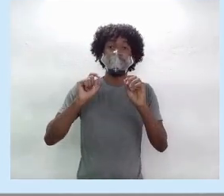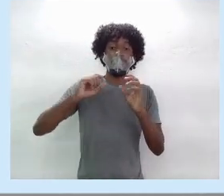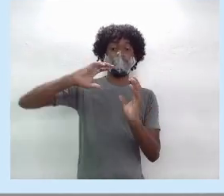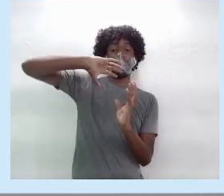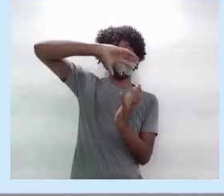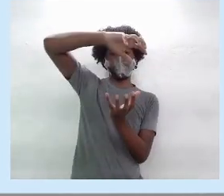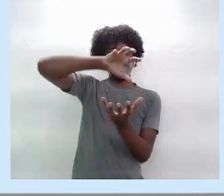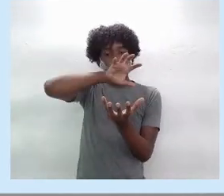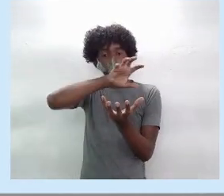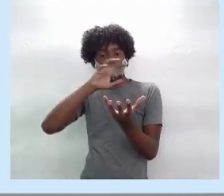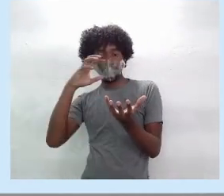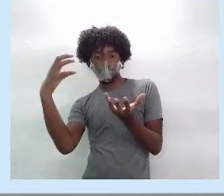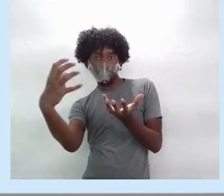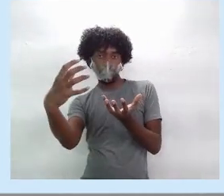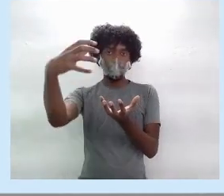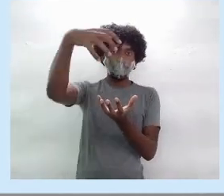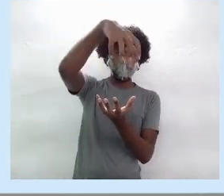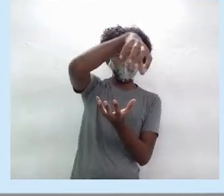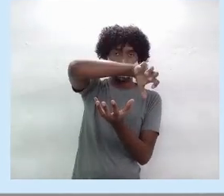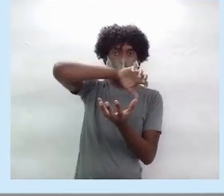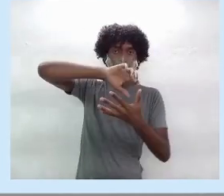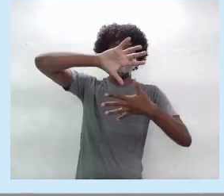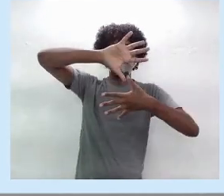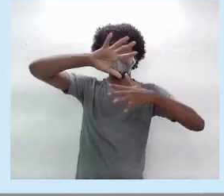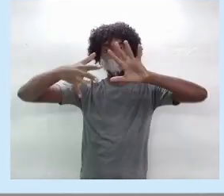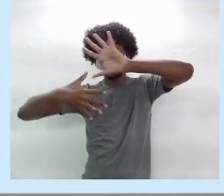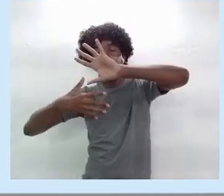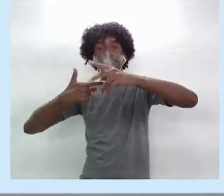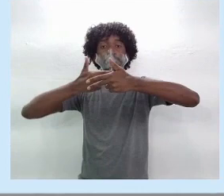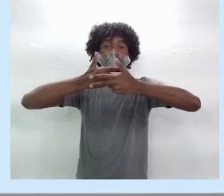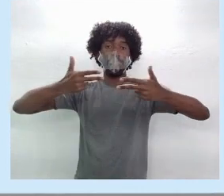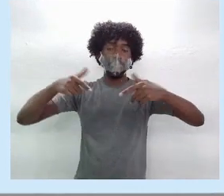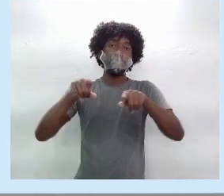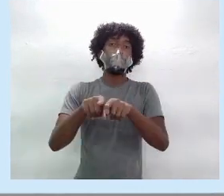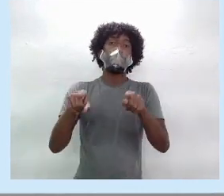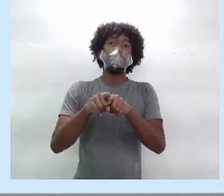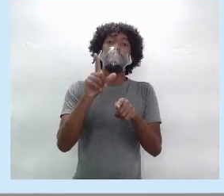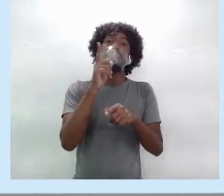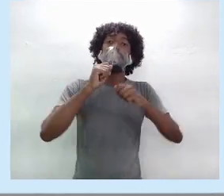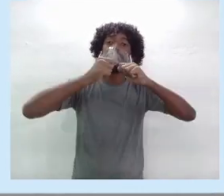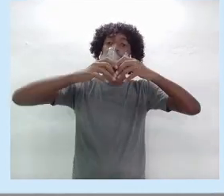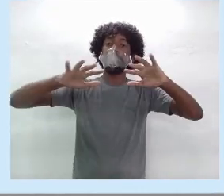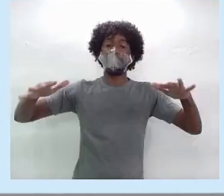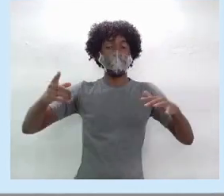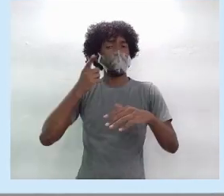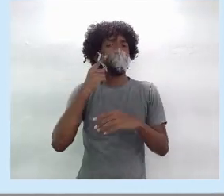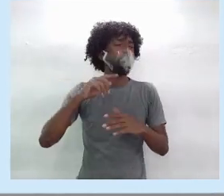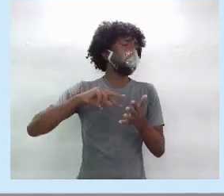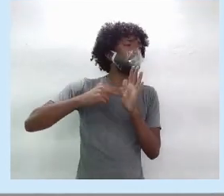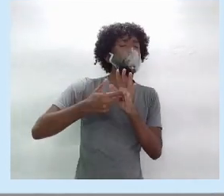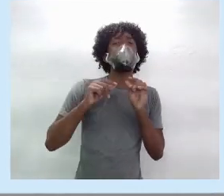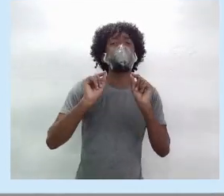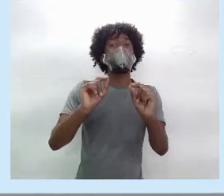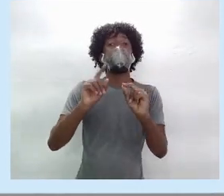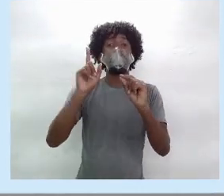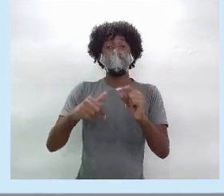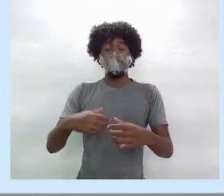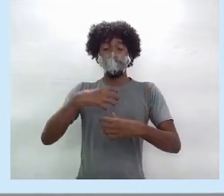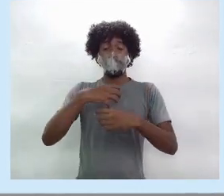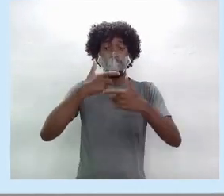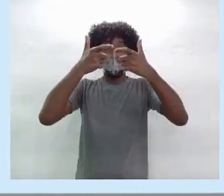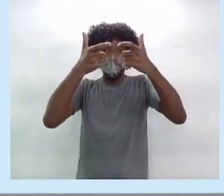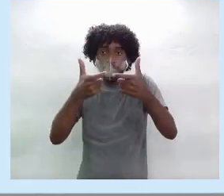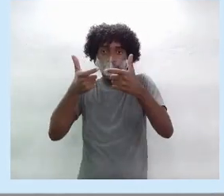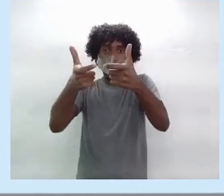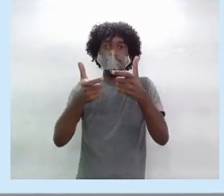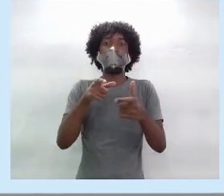e maritimidade. O que quer dizer essa questão? Quer dizer a posição, né, que